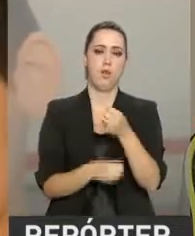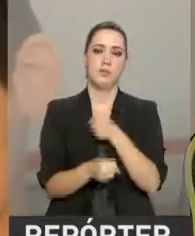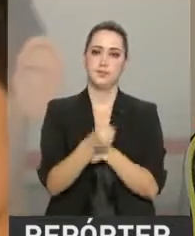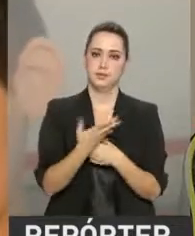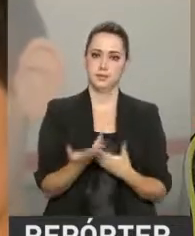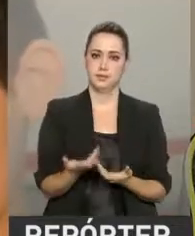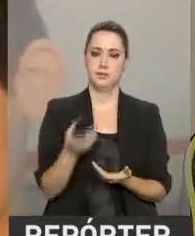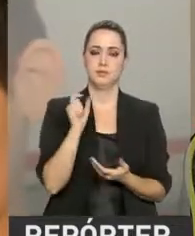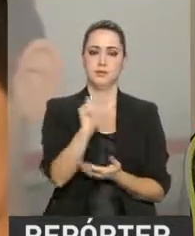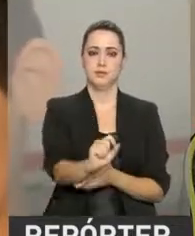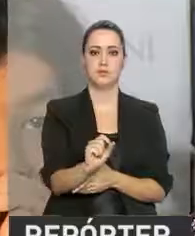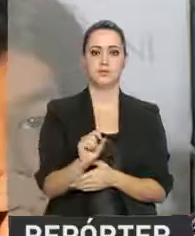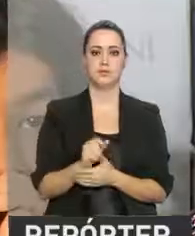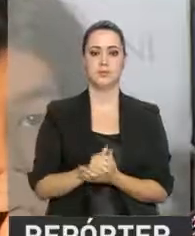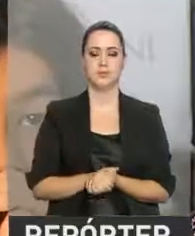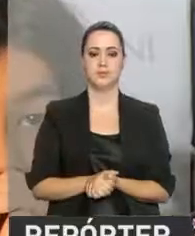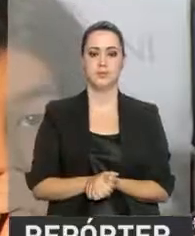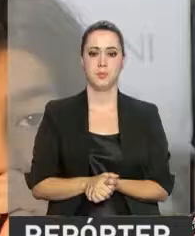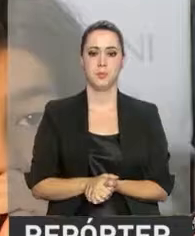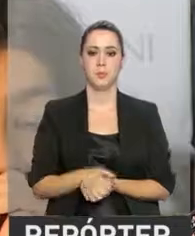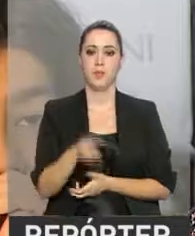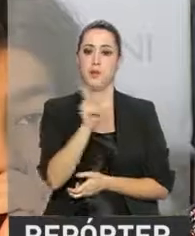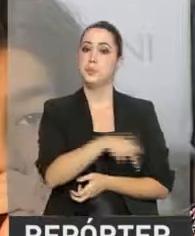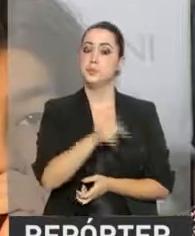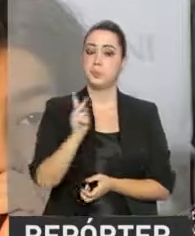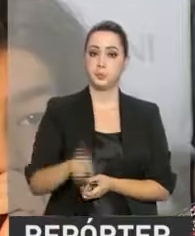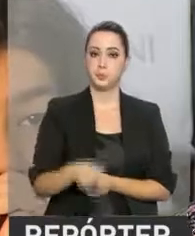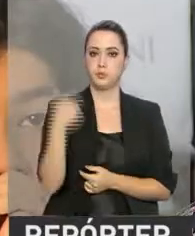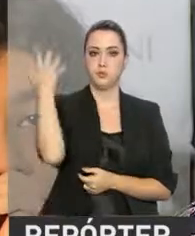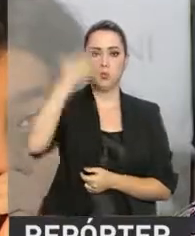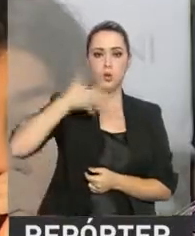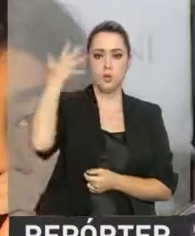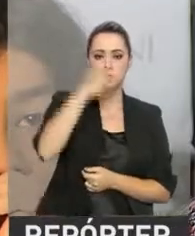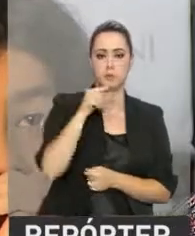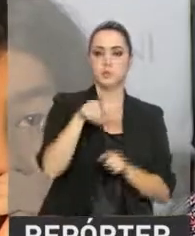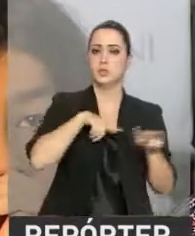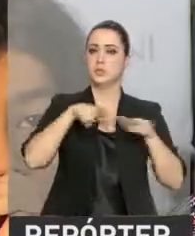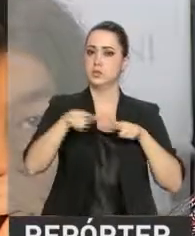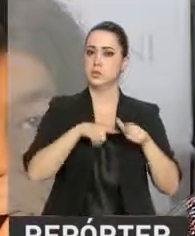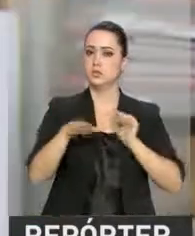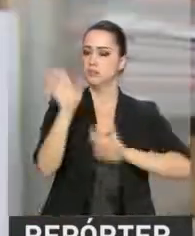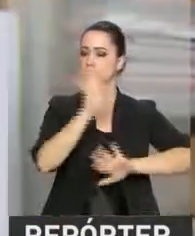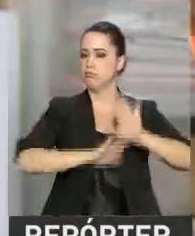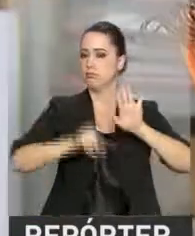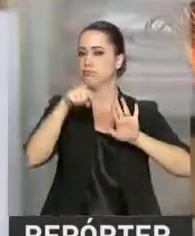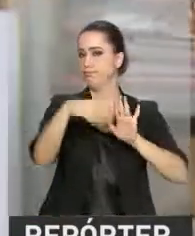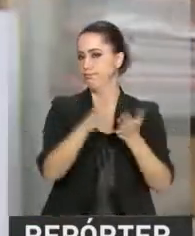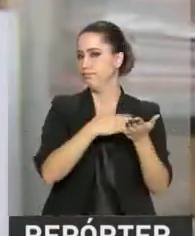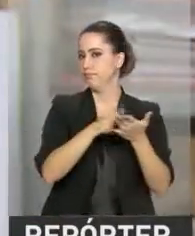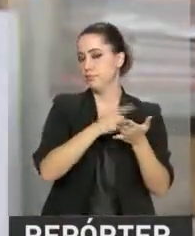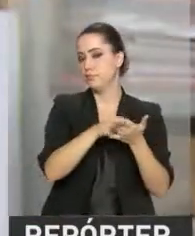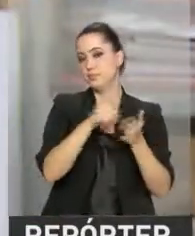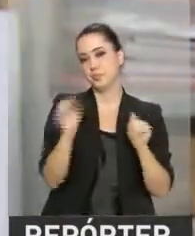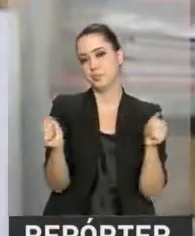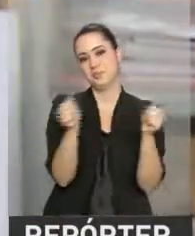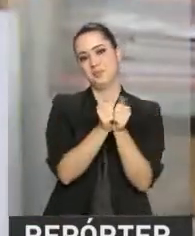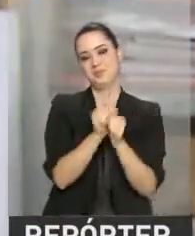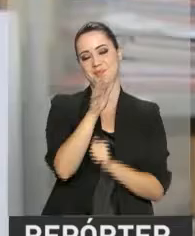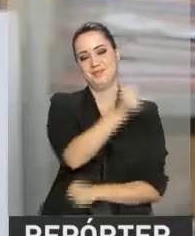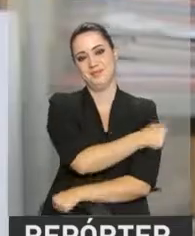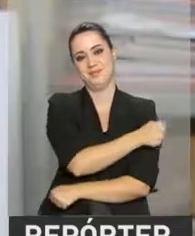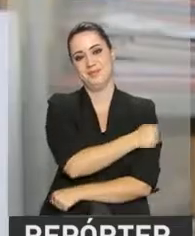receberam libertado no fim a professora da turma explica que o trabalho de conservação é feito em conjunto com alunos